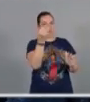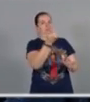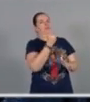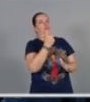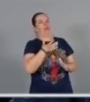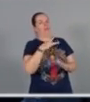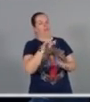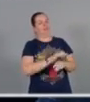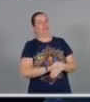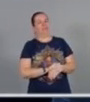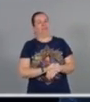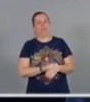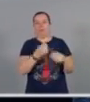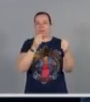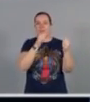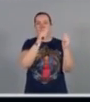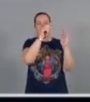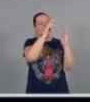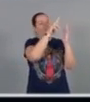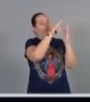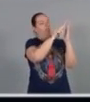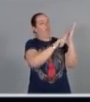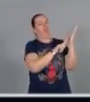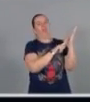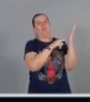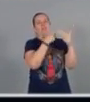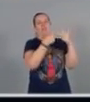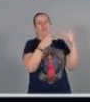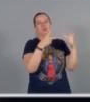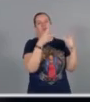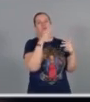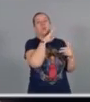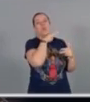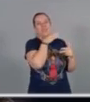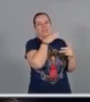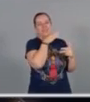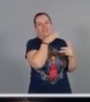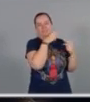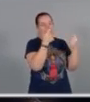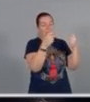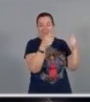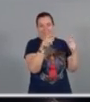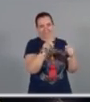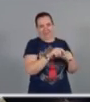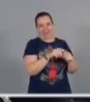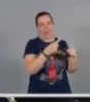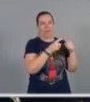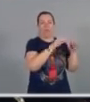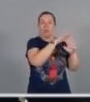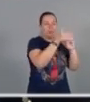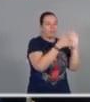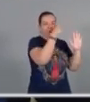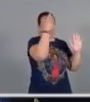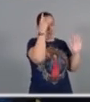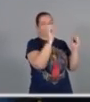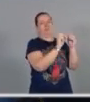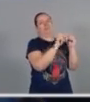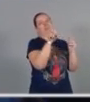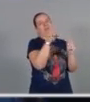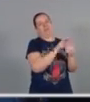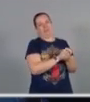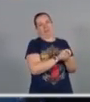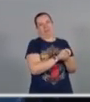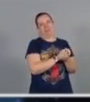não faça a lista das coisas ruins os outros fazem para você a tua esposa na primeira brinca vai falar tudo